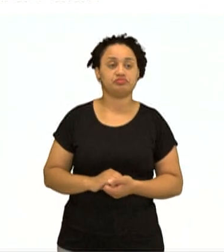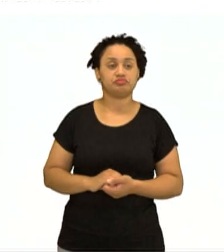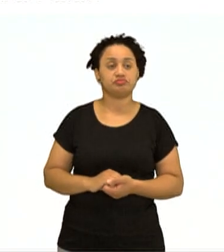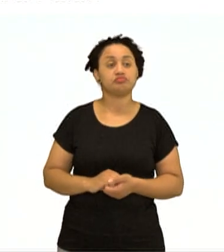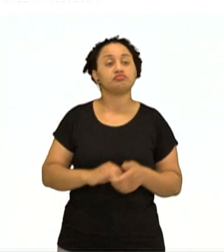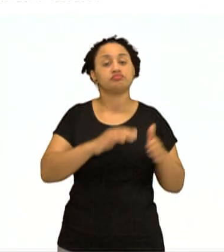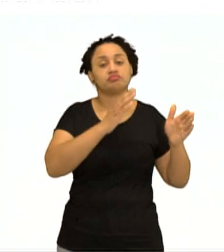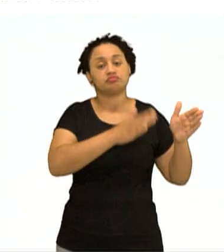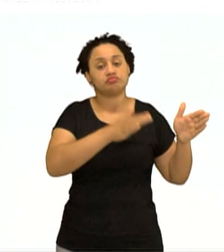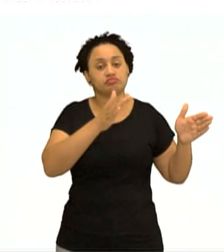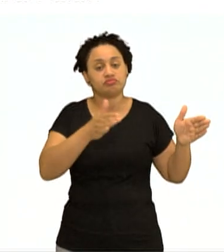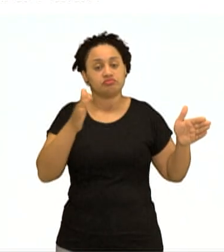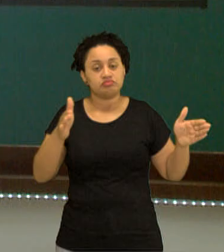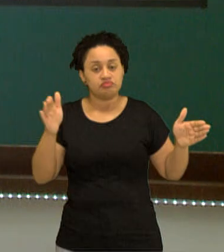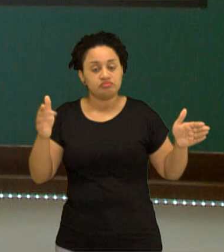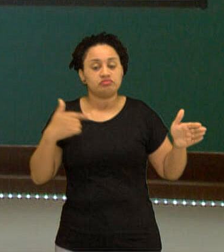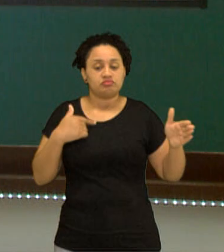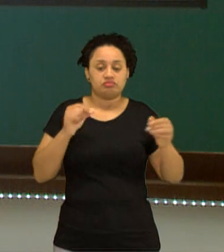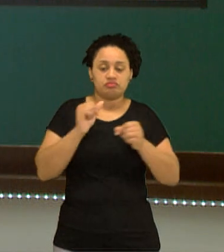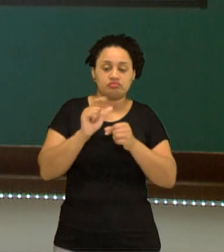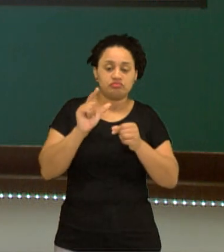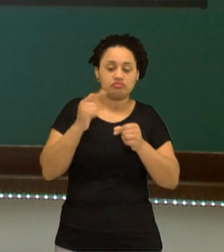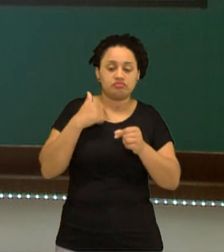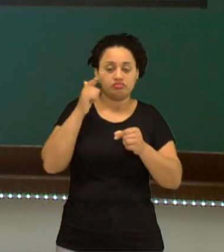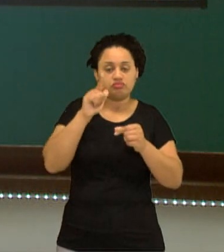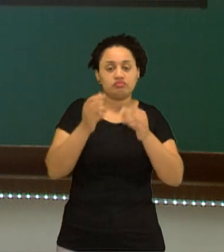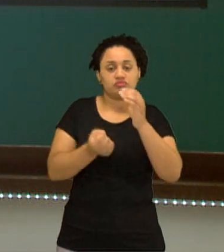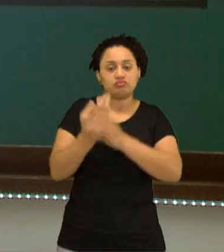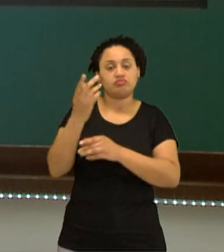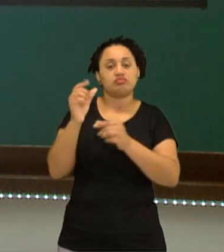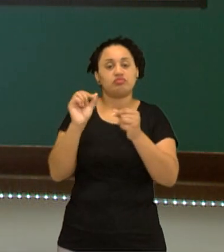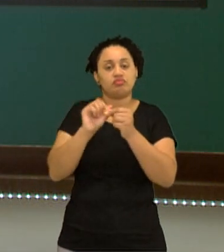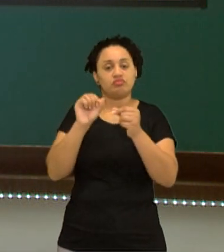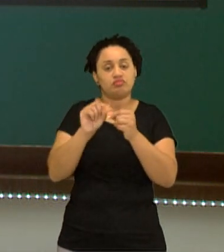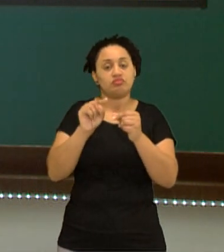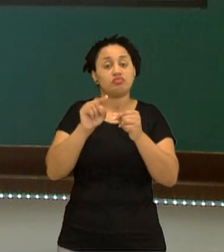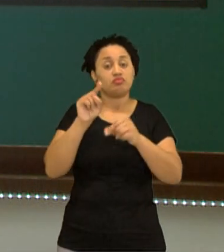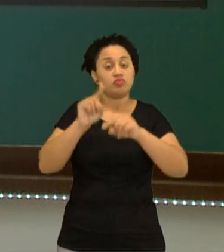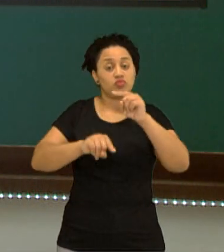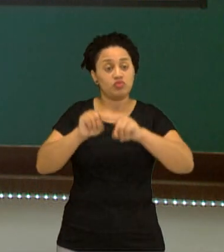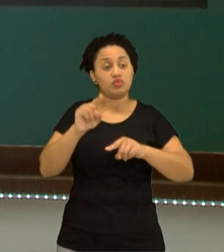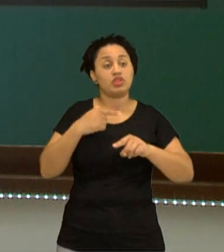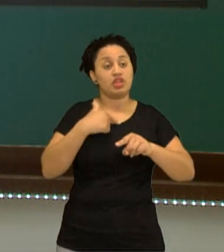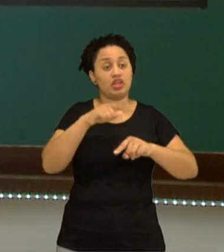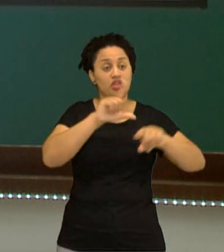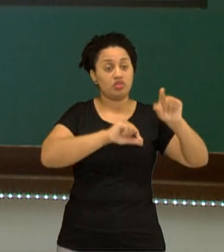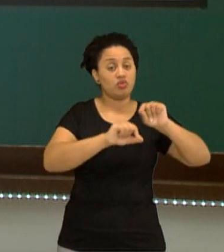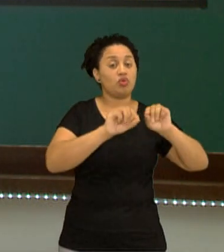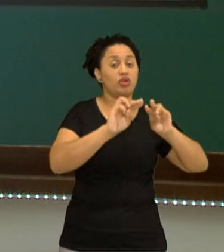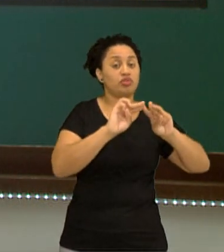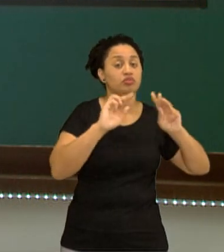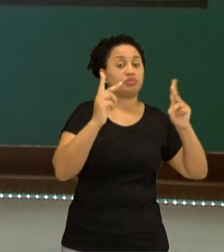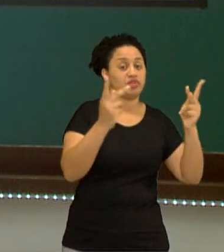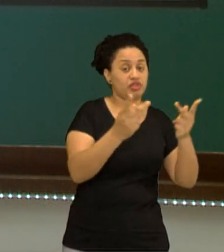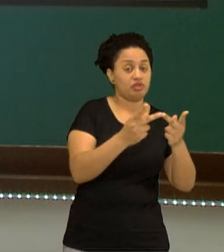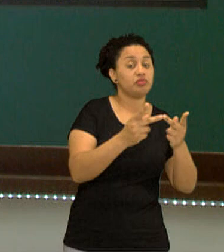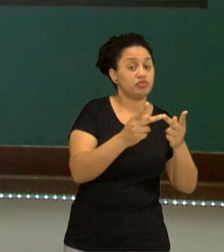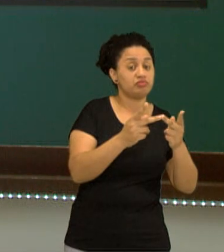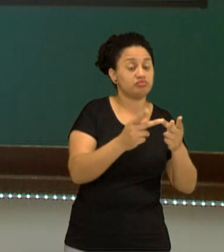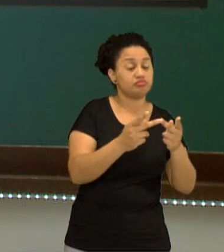Essas etapas, então, para produzir esses produtos, inclui a escolha da matéria-prima, o que